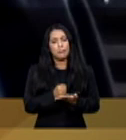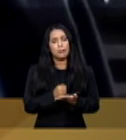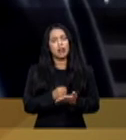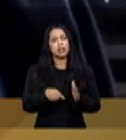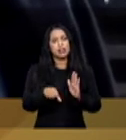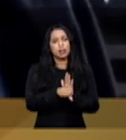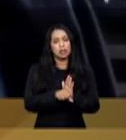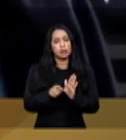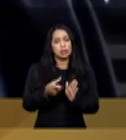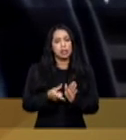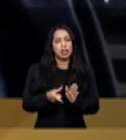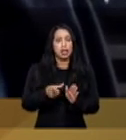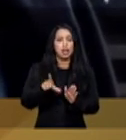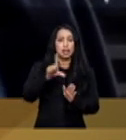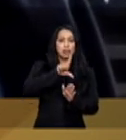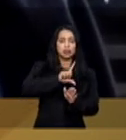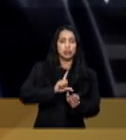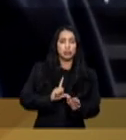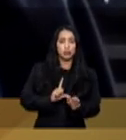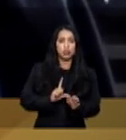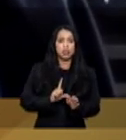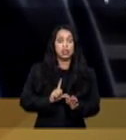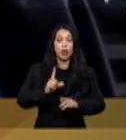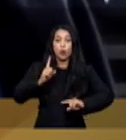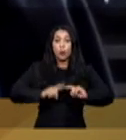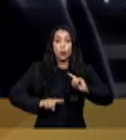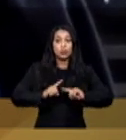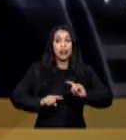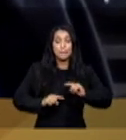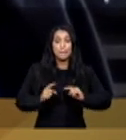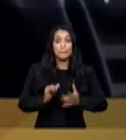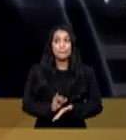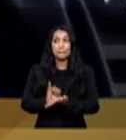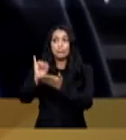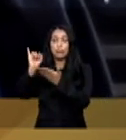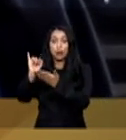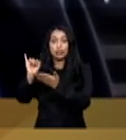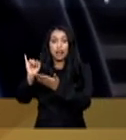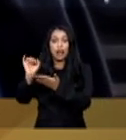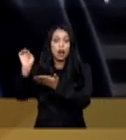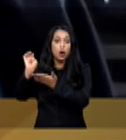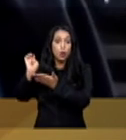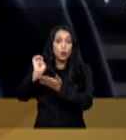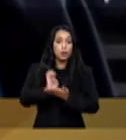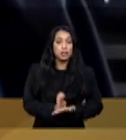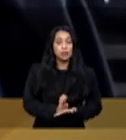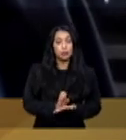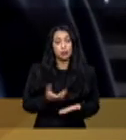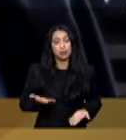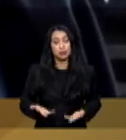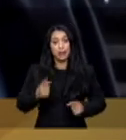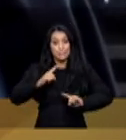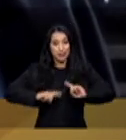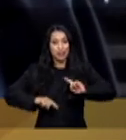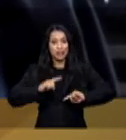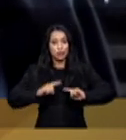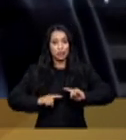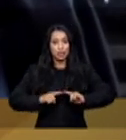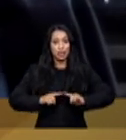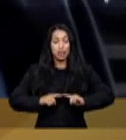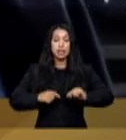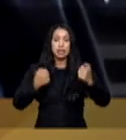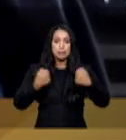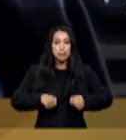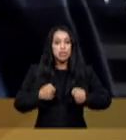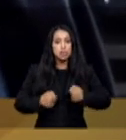prevaleceria a regra geral do contrabando, que expressamente se refere a importar mercadoria que dependa de